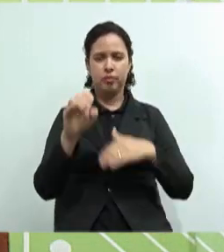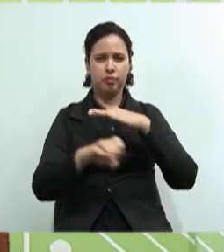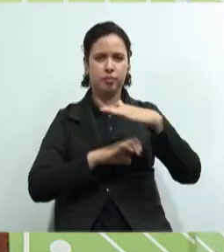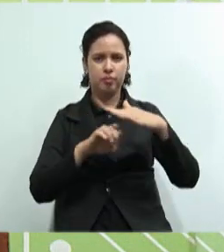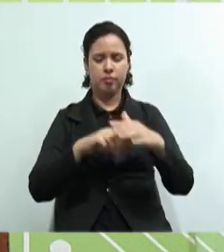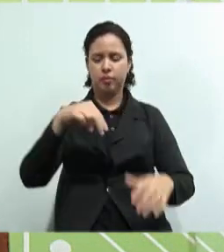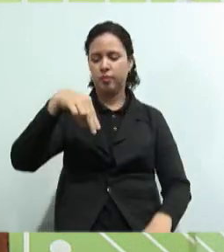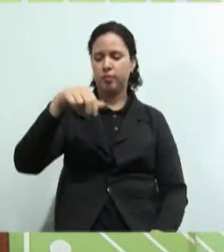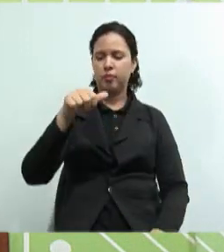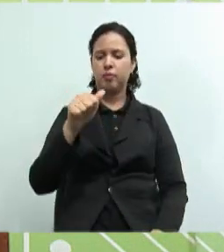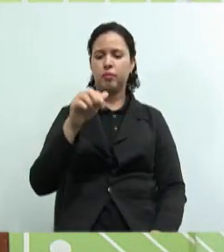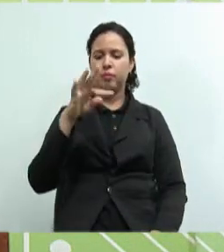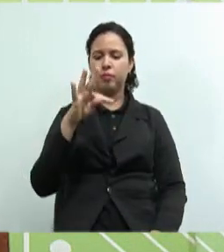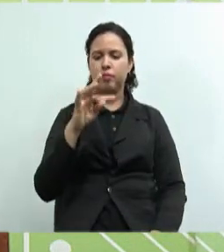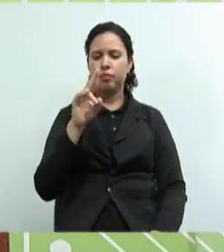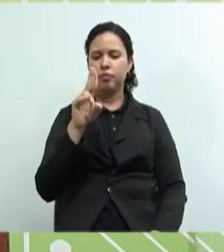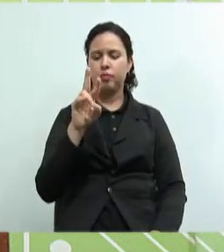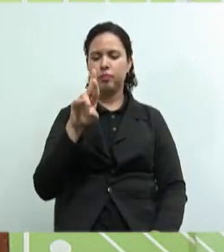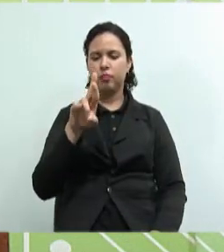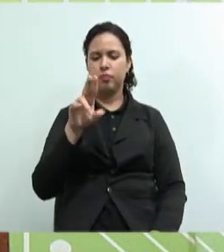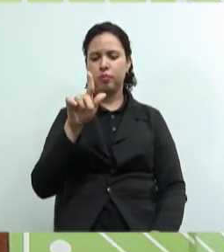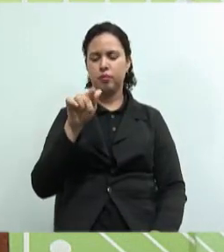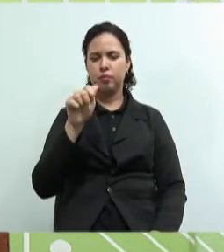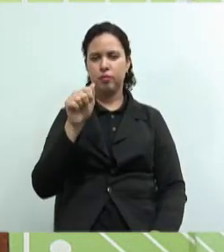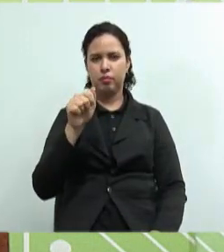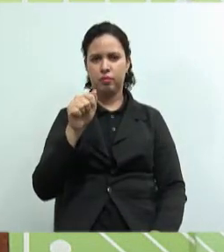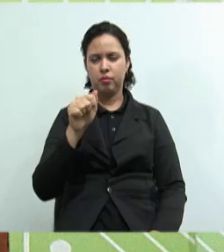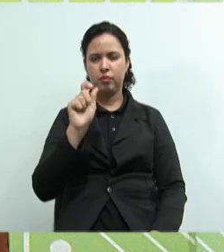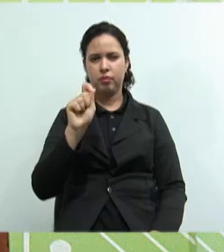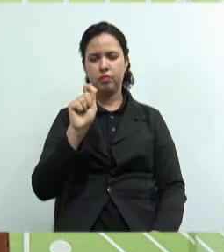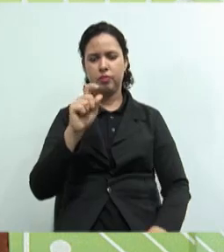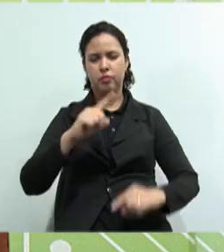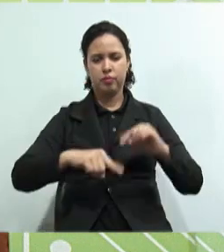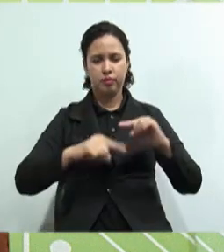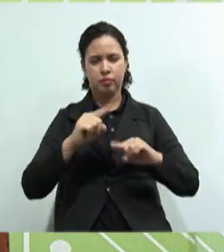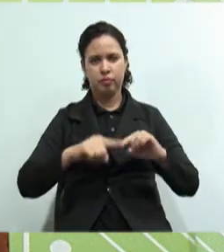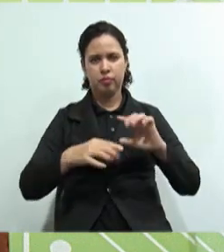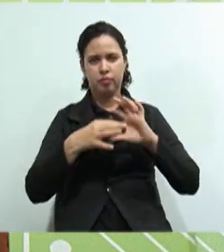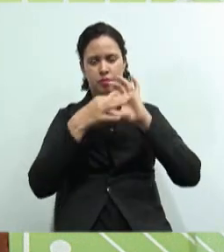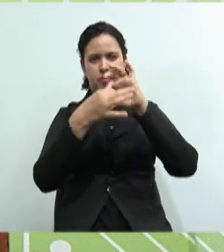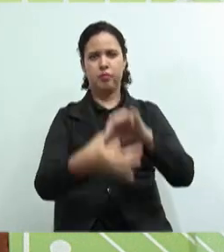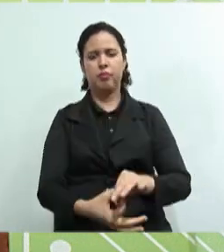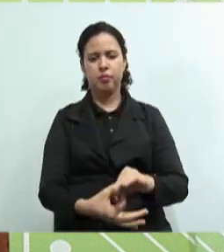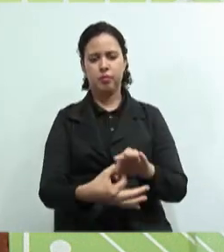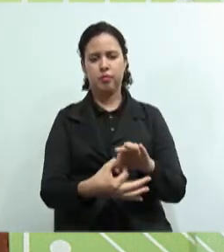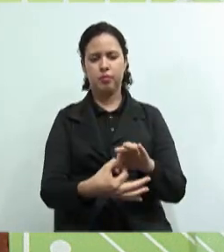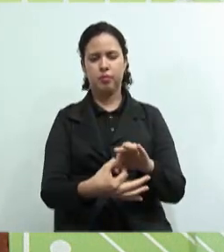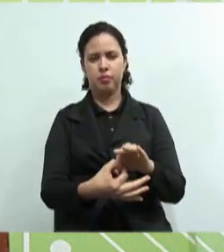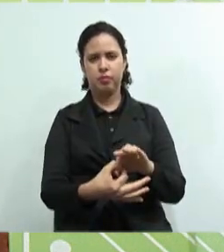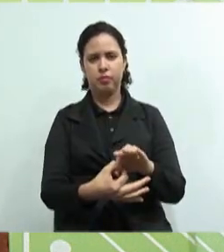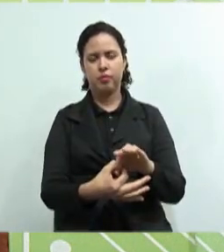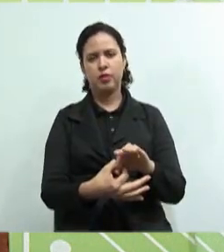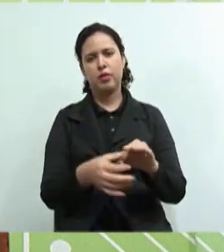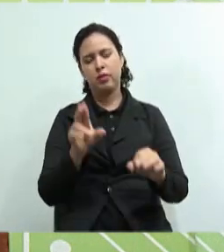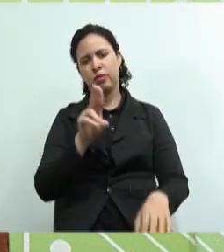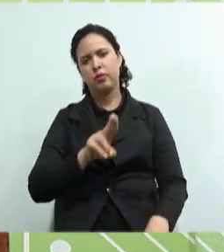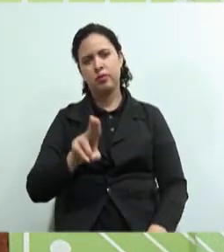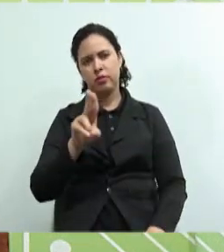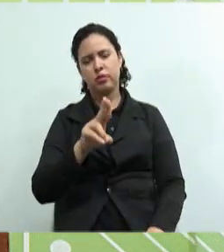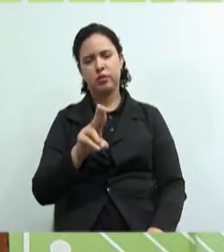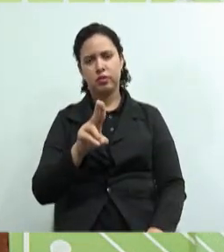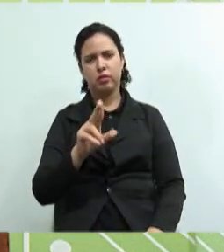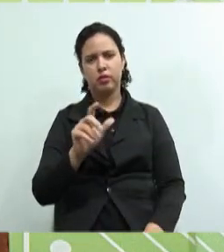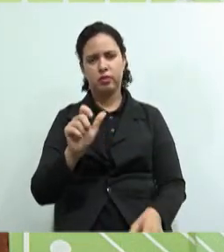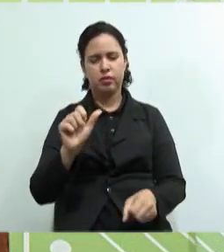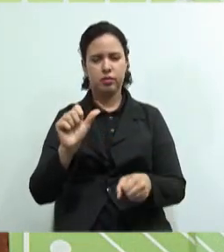vai fazer produtos que são ligados a produtos orgânicos brasileiros, por exemplo, a castanha do Brasil,